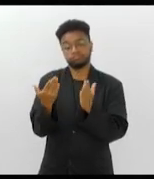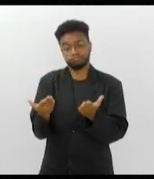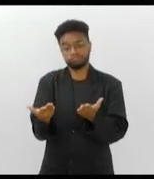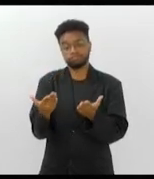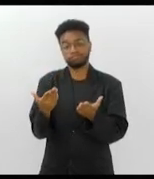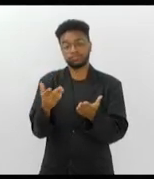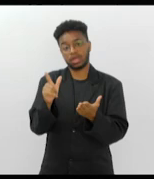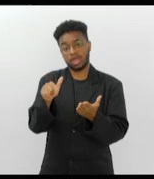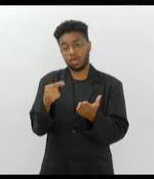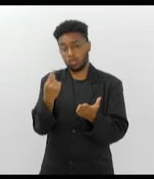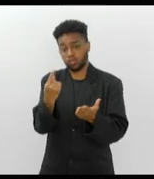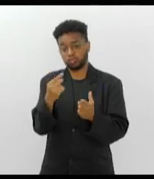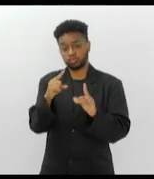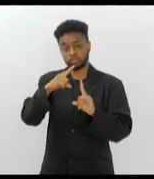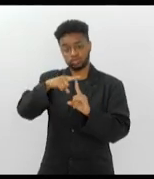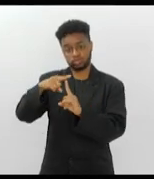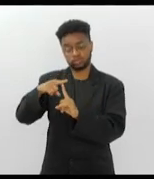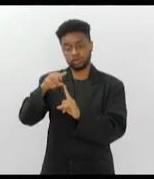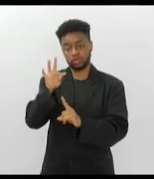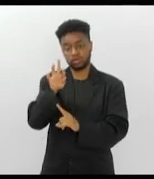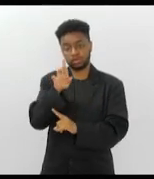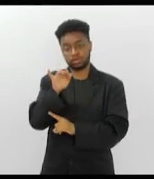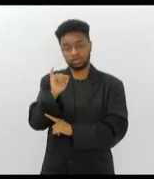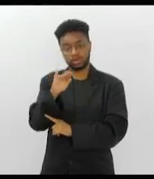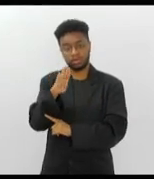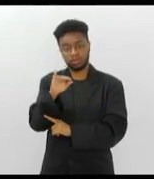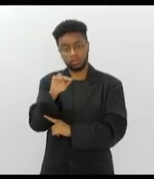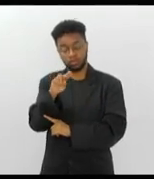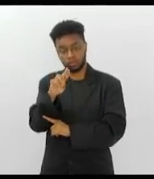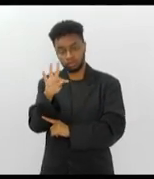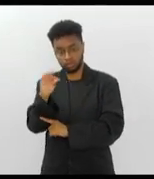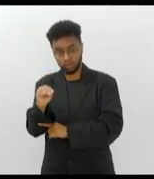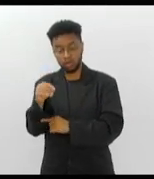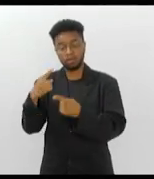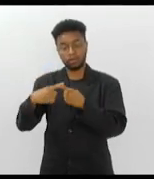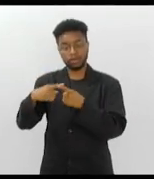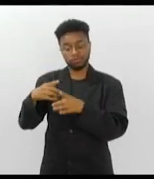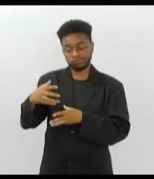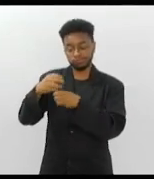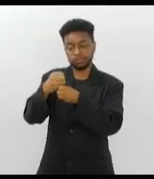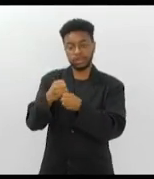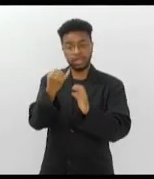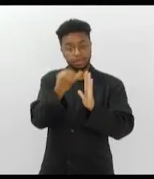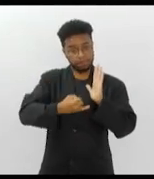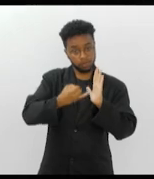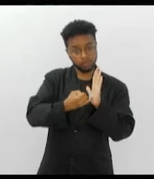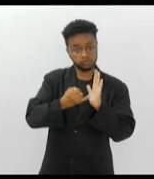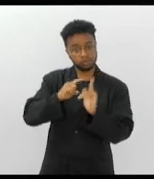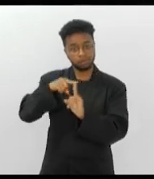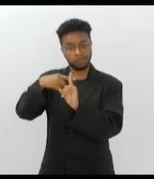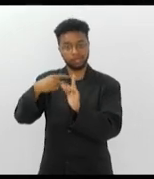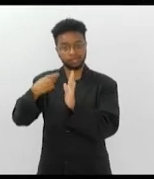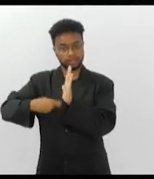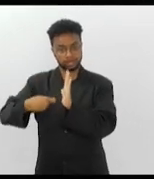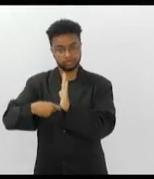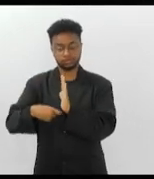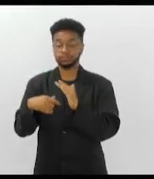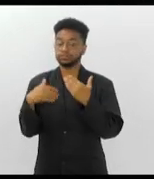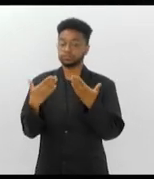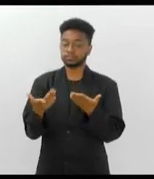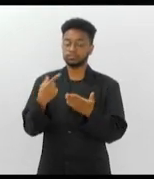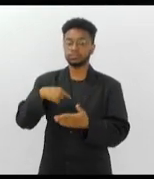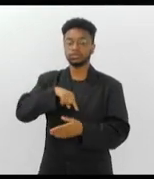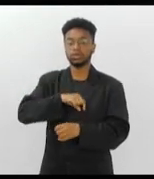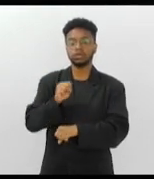formas de tributo. Tributos são impostos e taxas. Né? Então, estamos aguardando essa